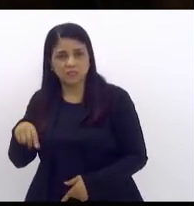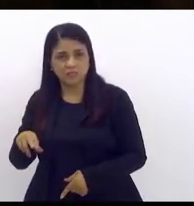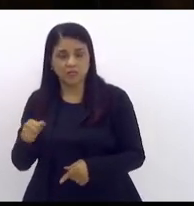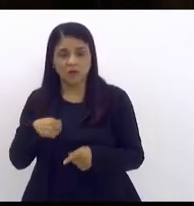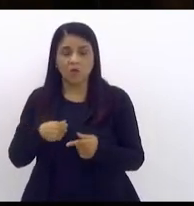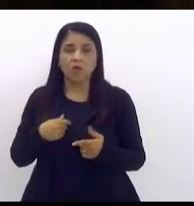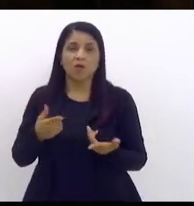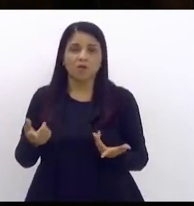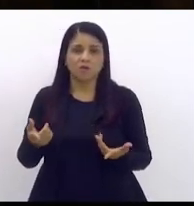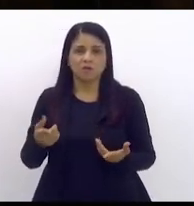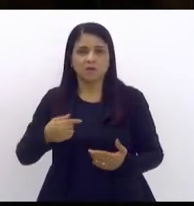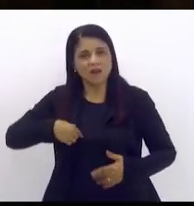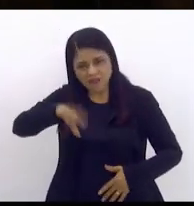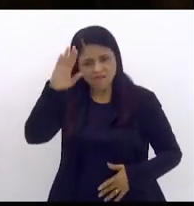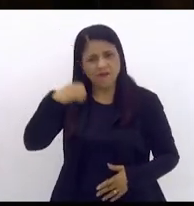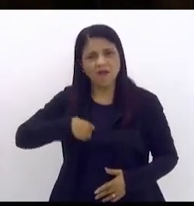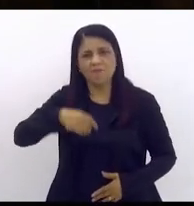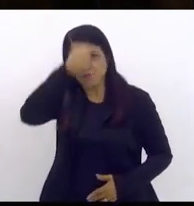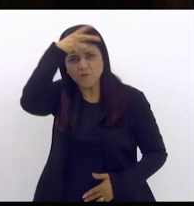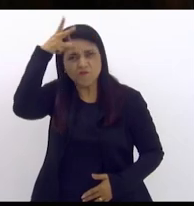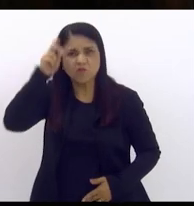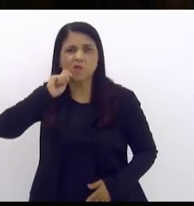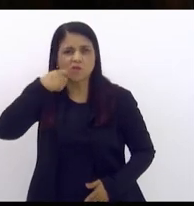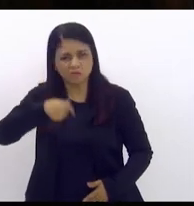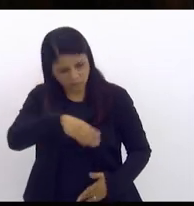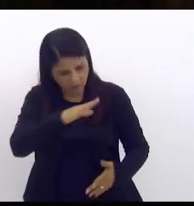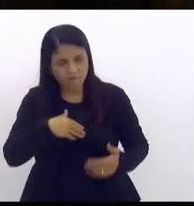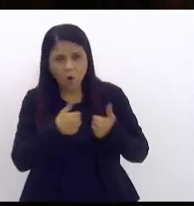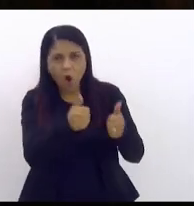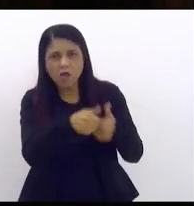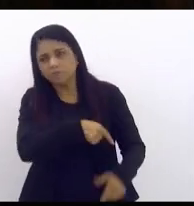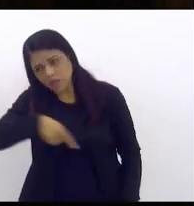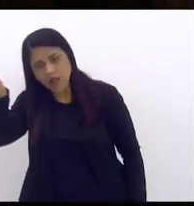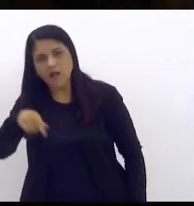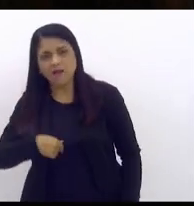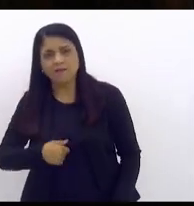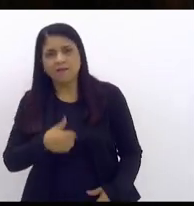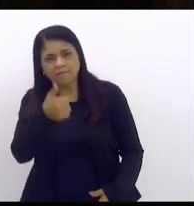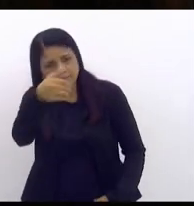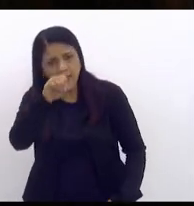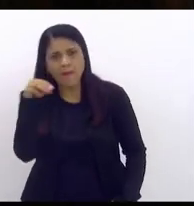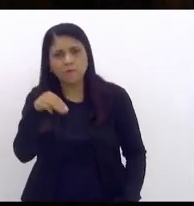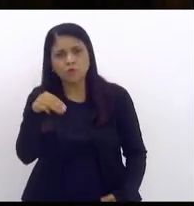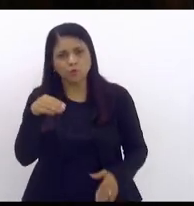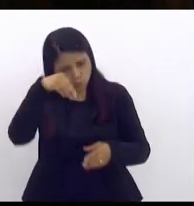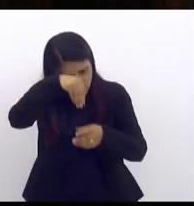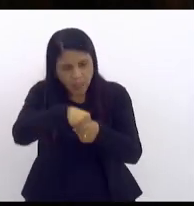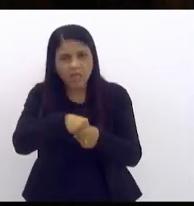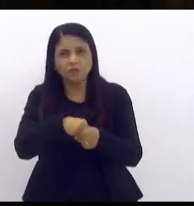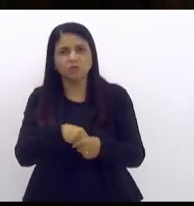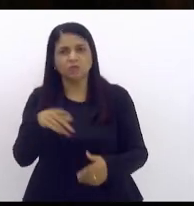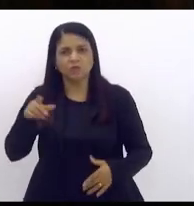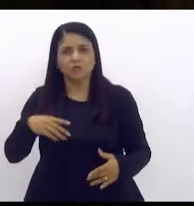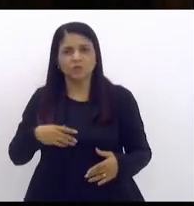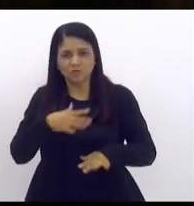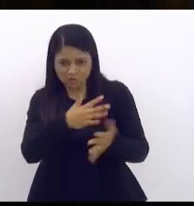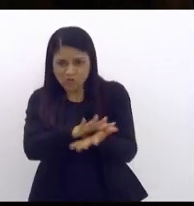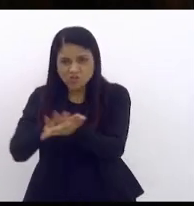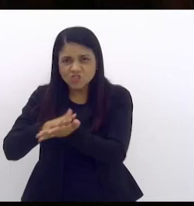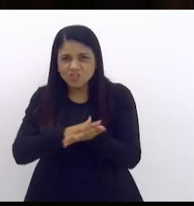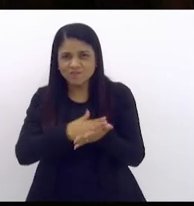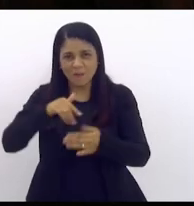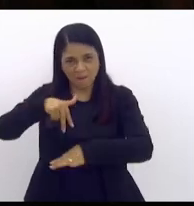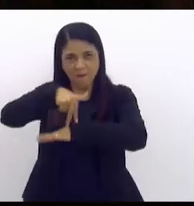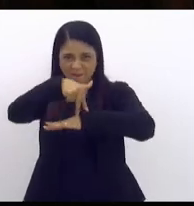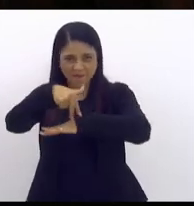inferno também. Leva. Pega esse ônibus aí para ver se ele aguenta ficar 10 minutos. No carro alegórico fica.